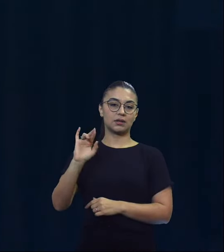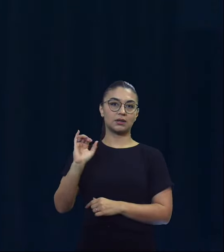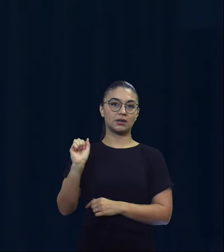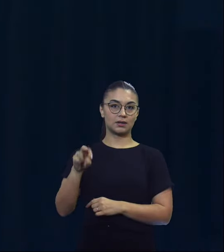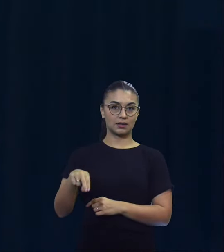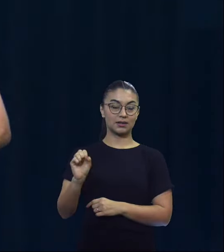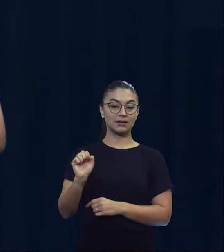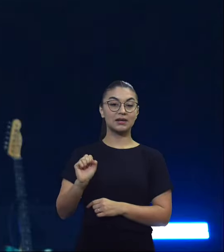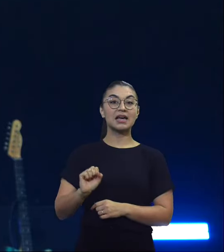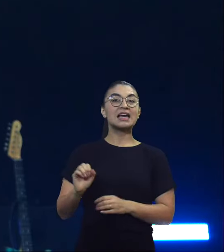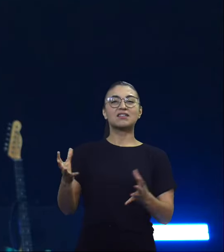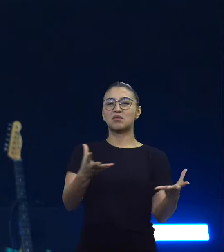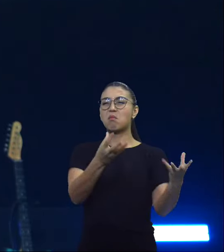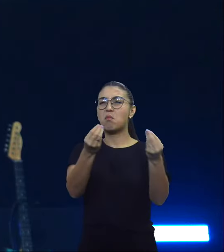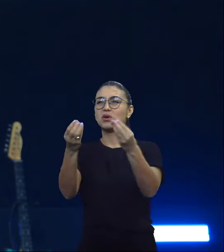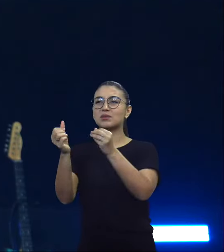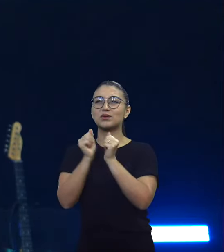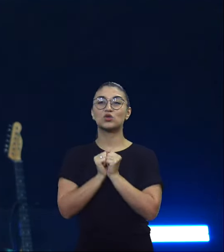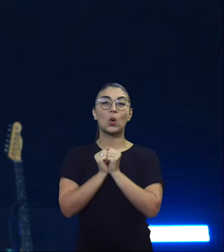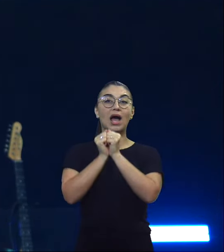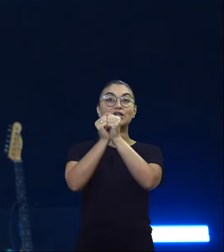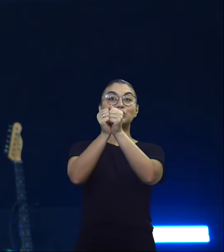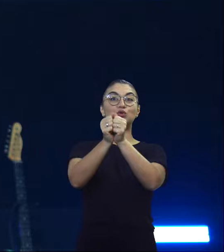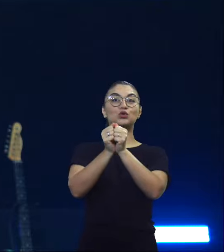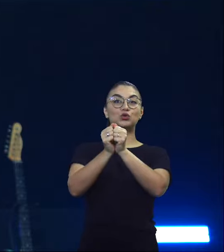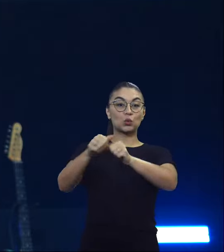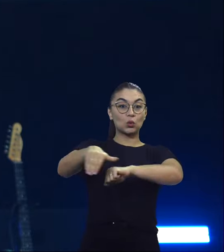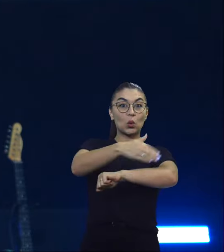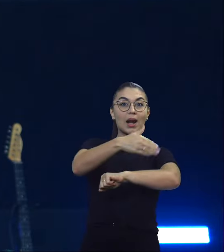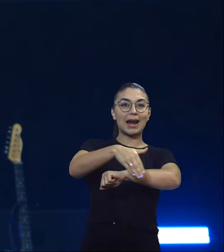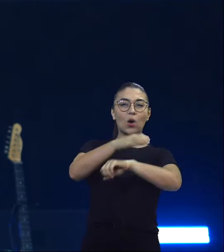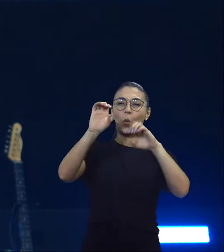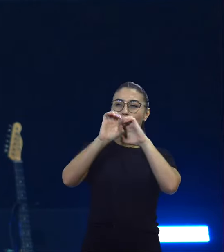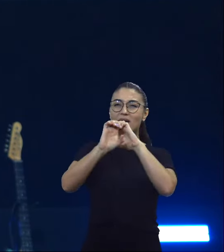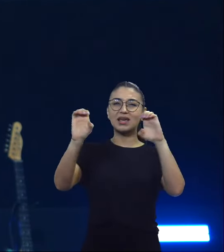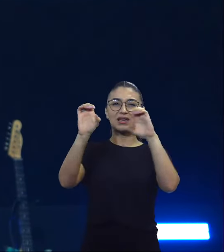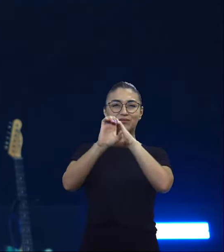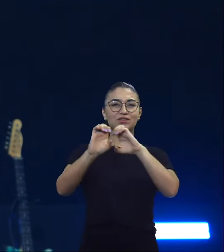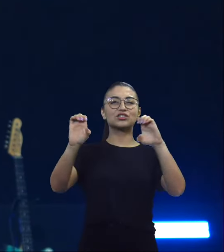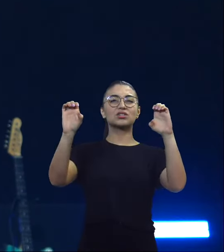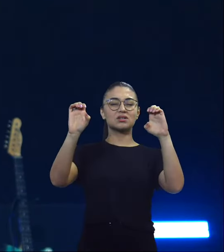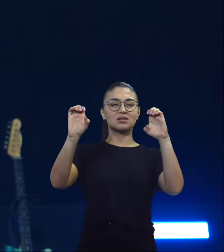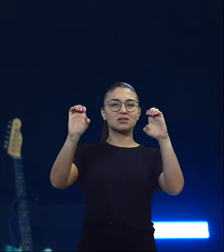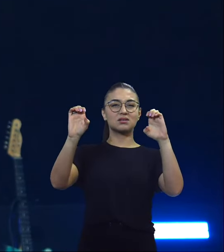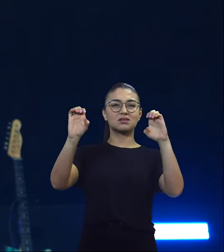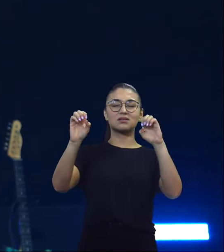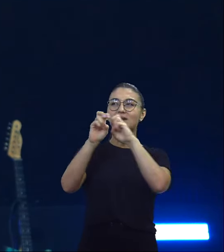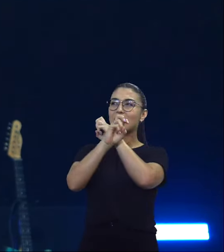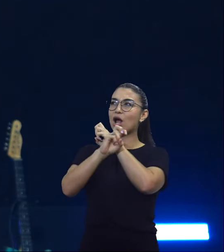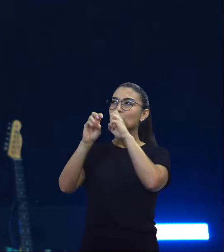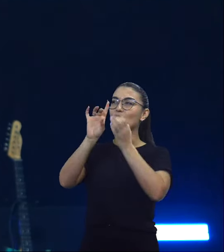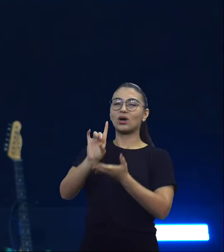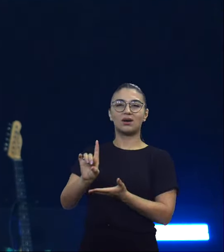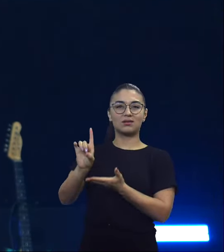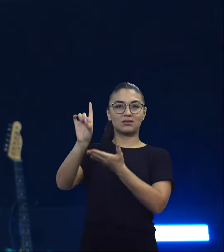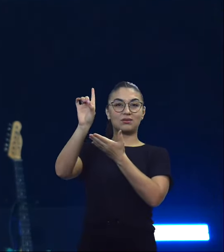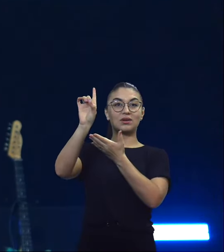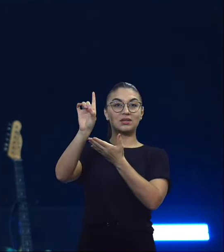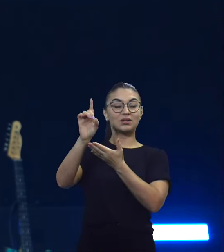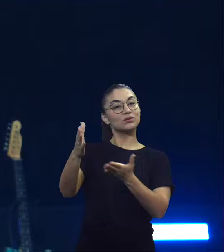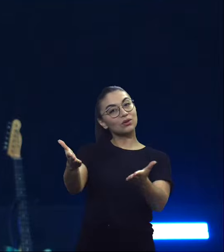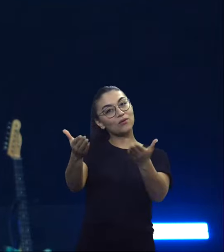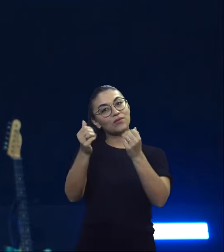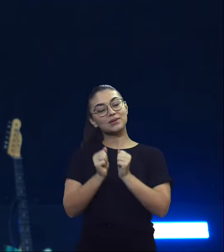uma galera reunida lá nas ruínas de São Francisco, durante o tempo da Reforma Protestante, dia 31 de outubro, esse aí já é o próximo aí que